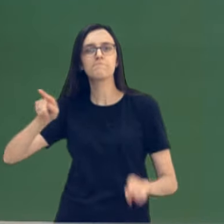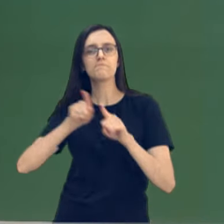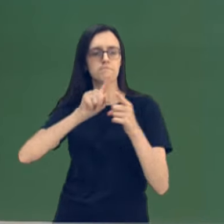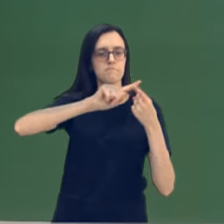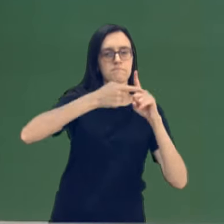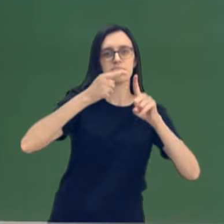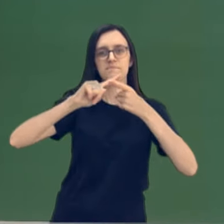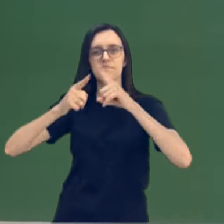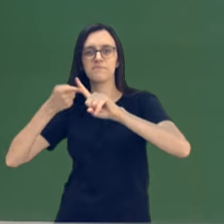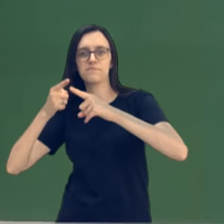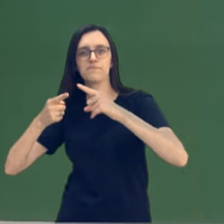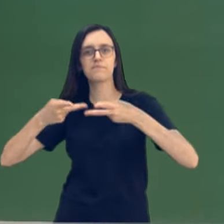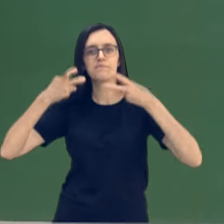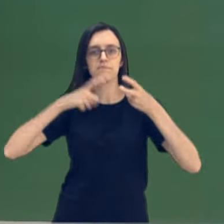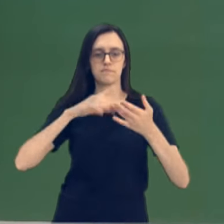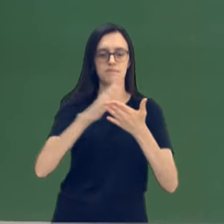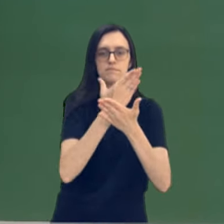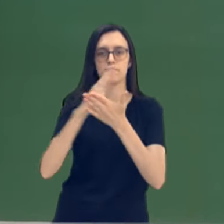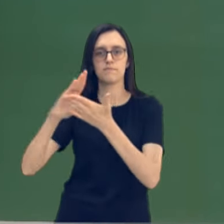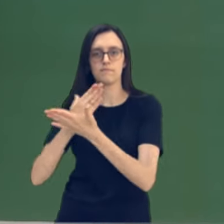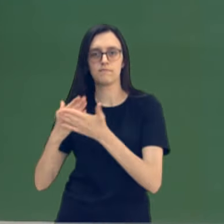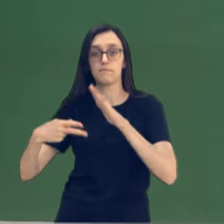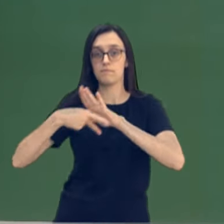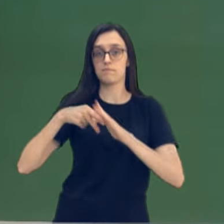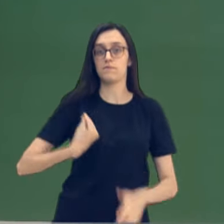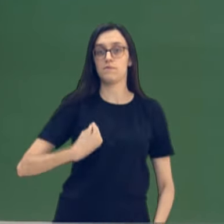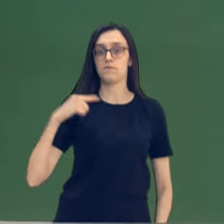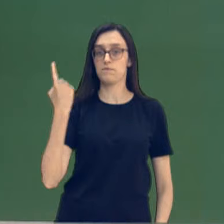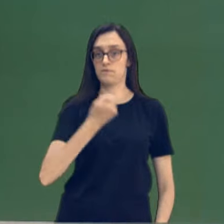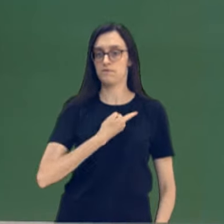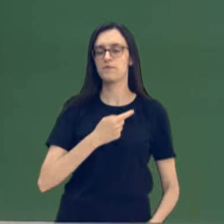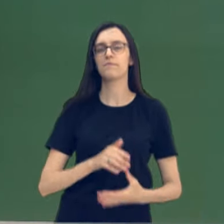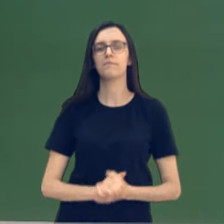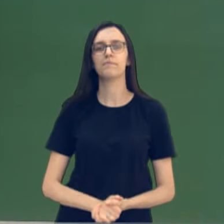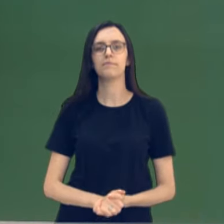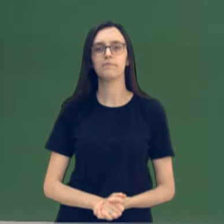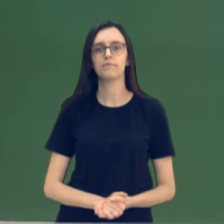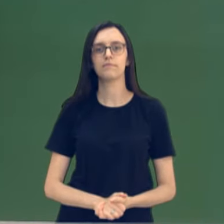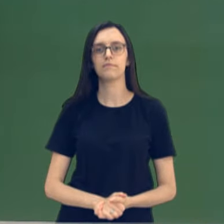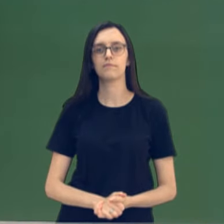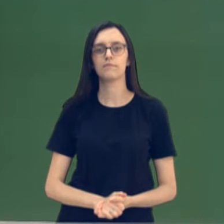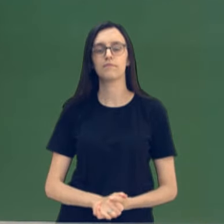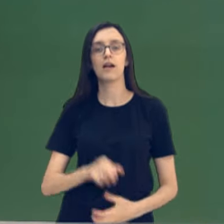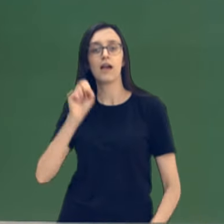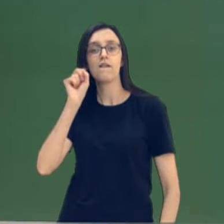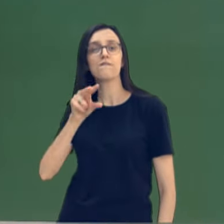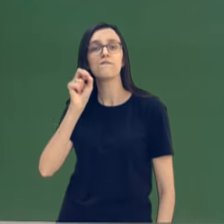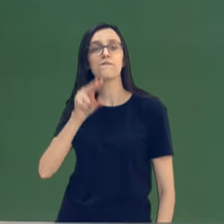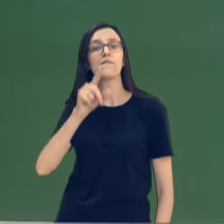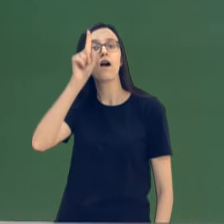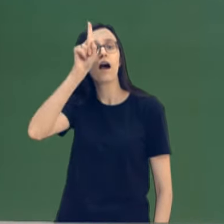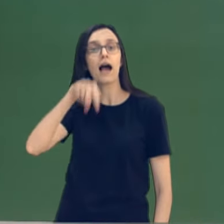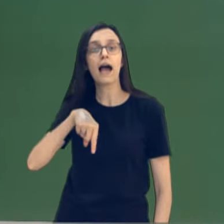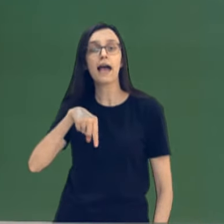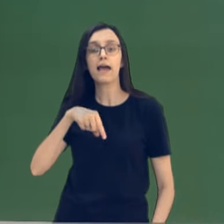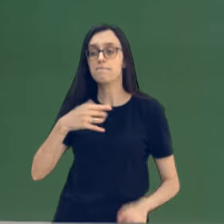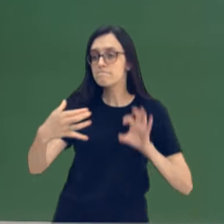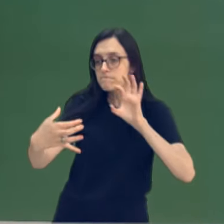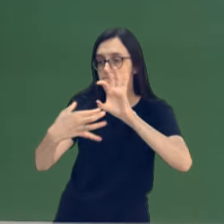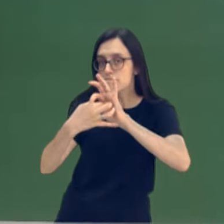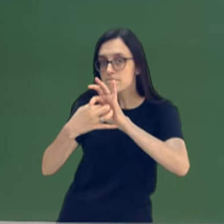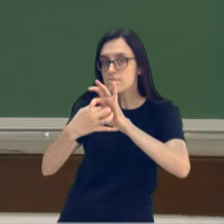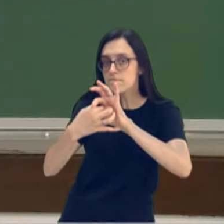afinidade por proteínas específicas dos seres vivos. Então o vírus vai se ligar a seres específicos e